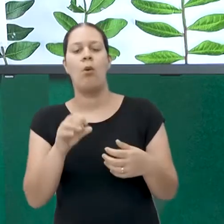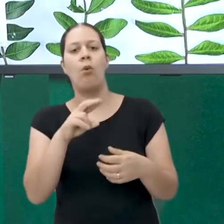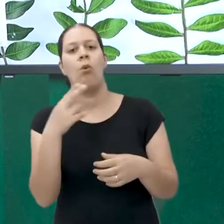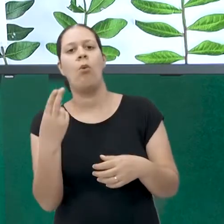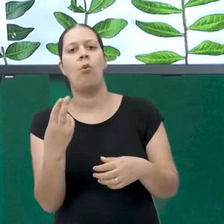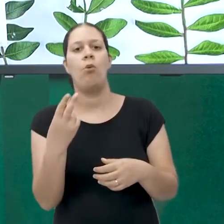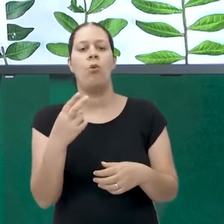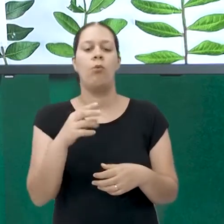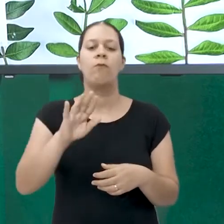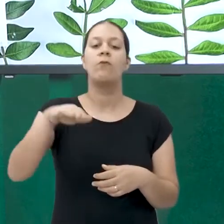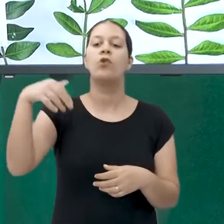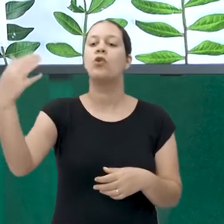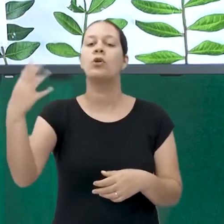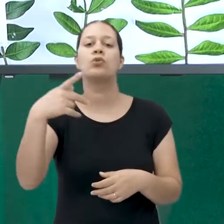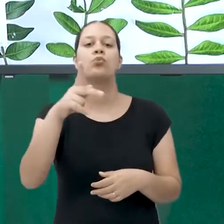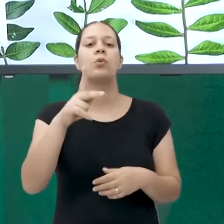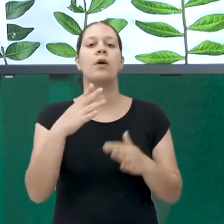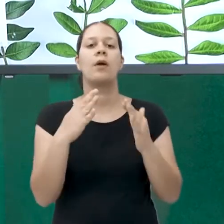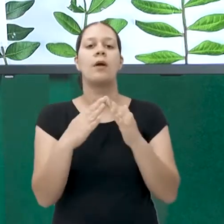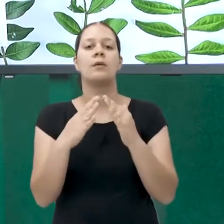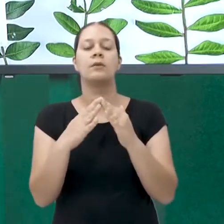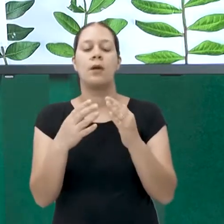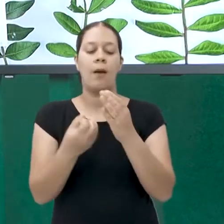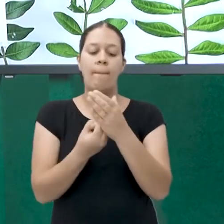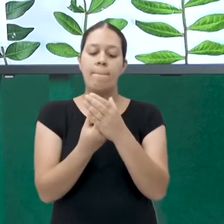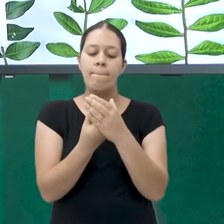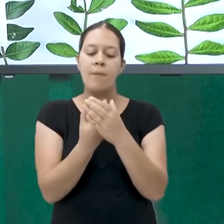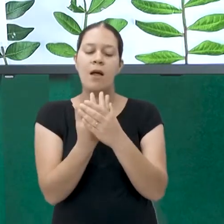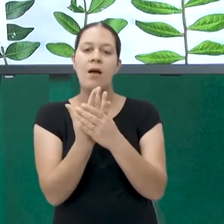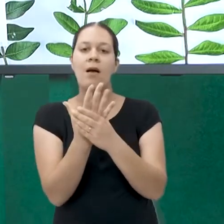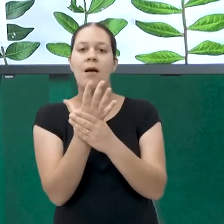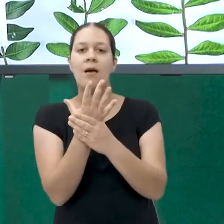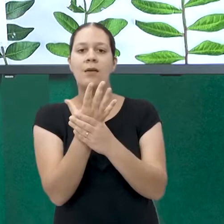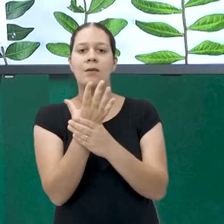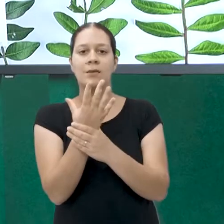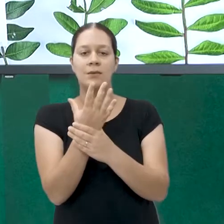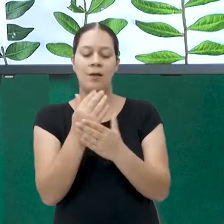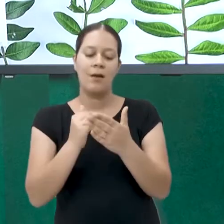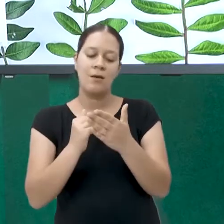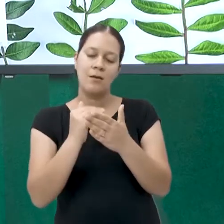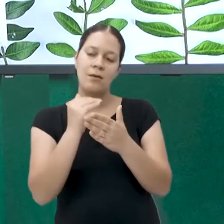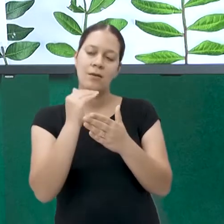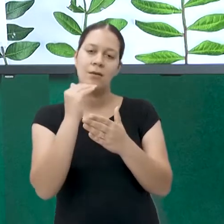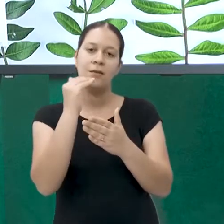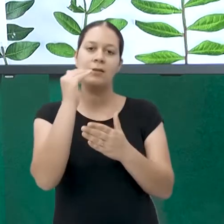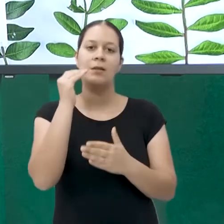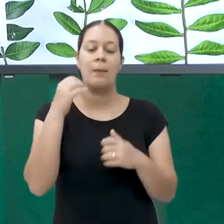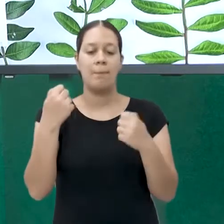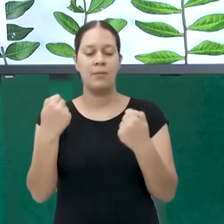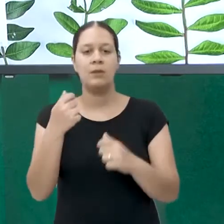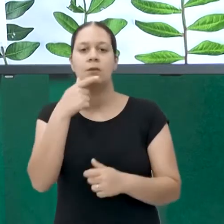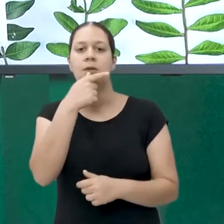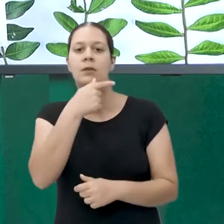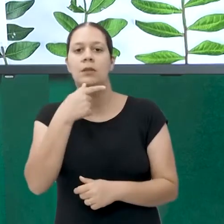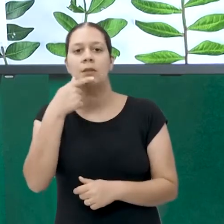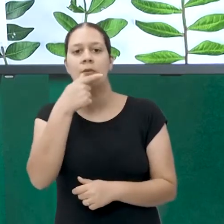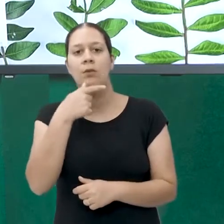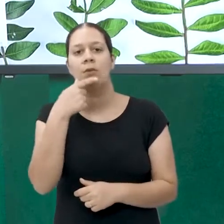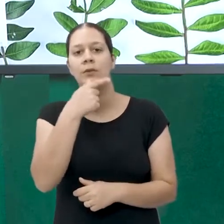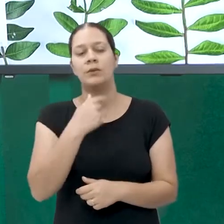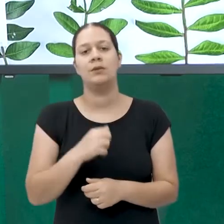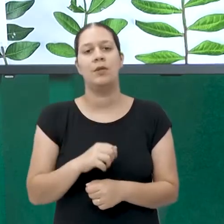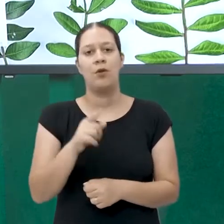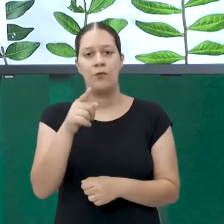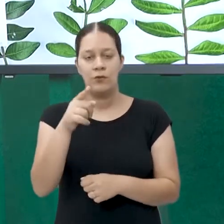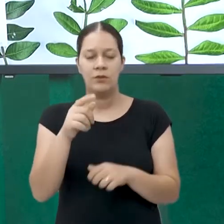lá fora da tua casa lá, que tem que crescer, para crescer precisa de glicose, e aí você tem